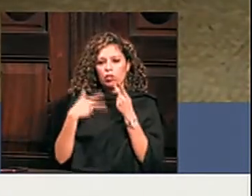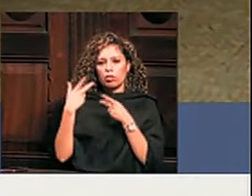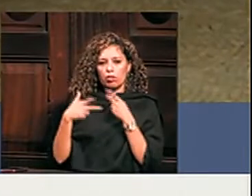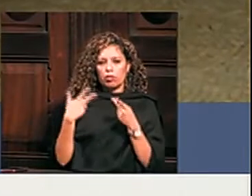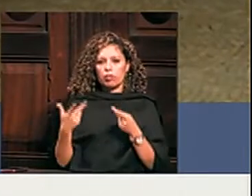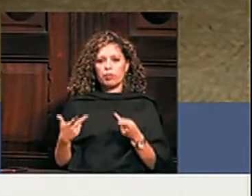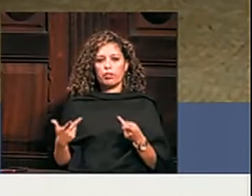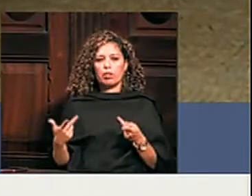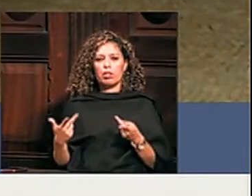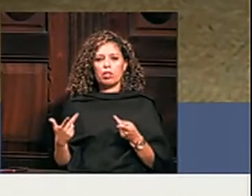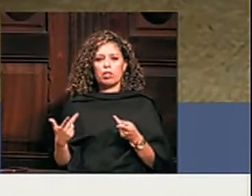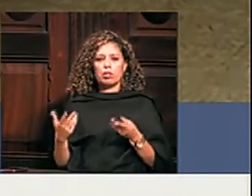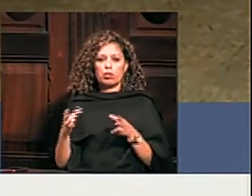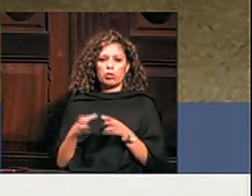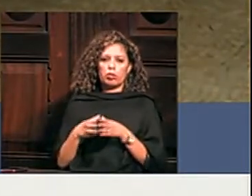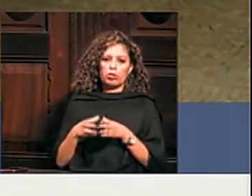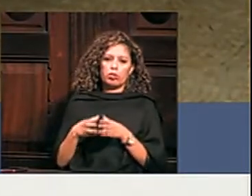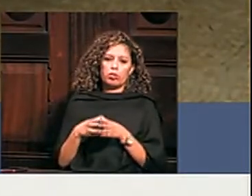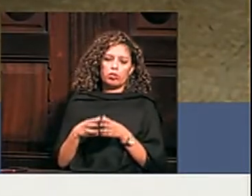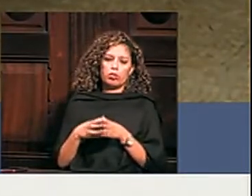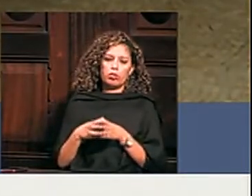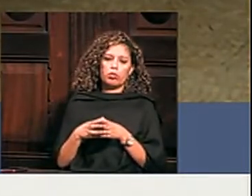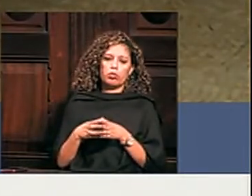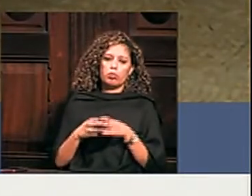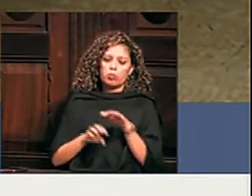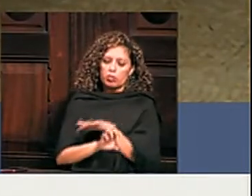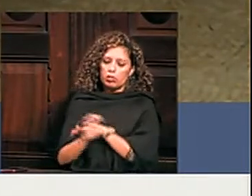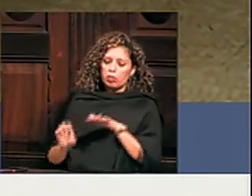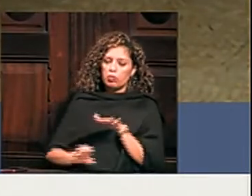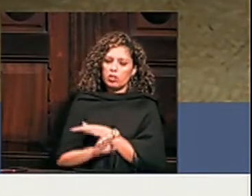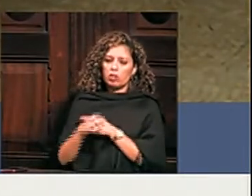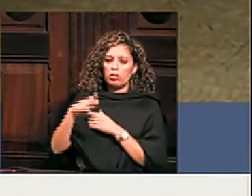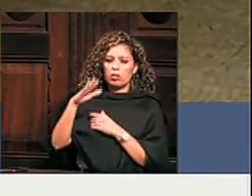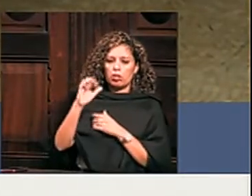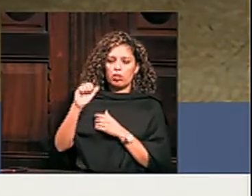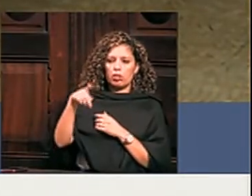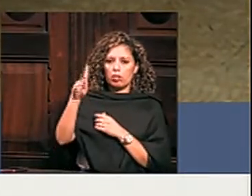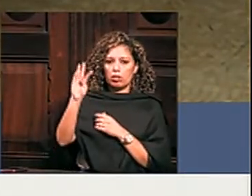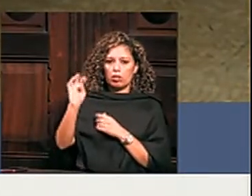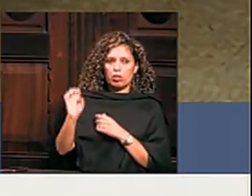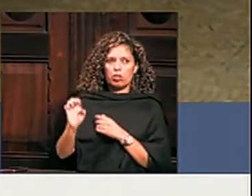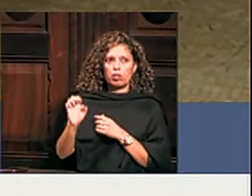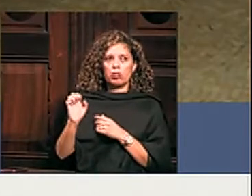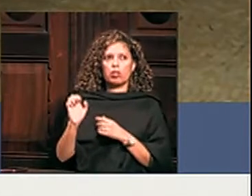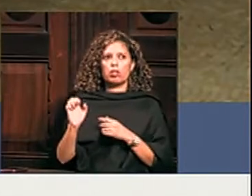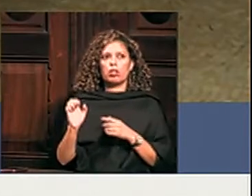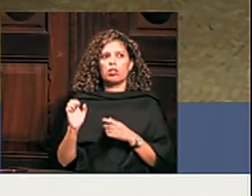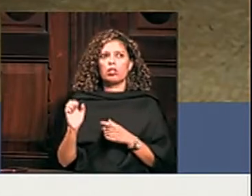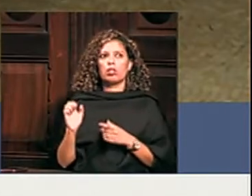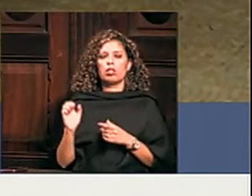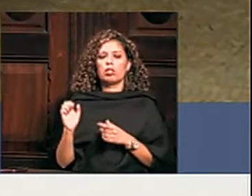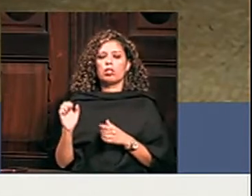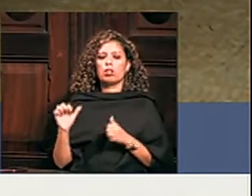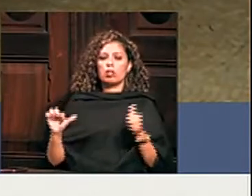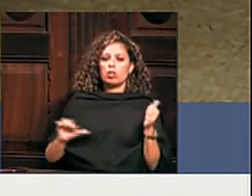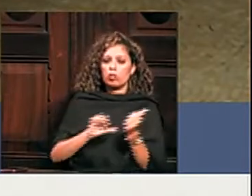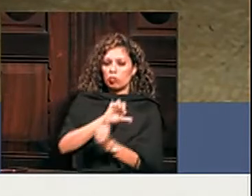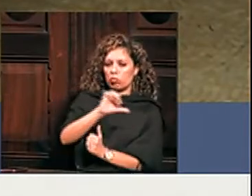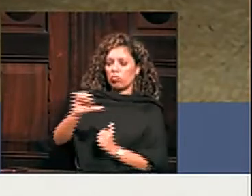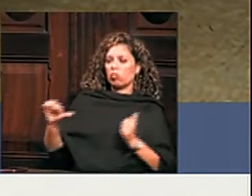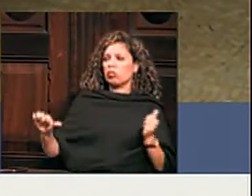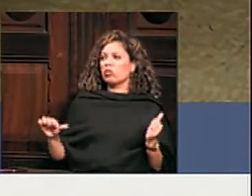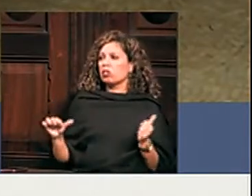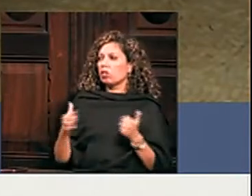da SEDAI tivessem um tratamento diferenciado no governo, permitindo ao governo substituir a